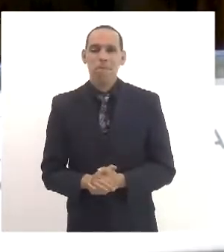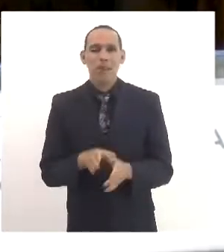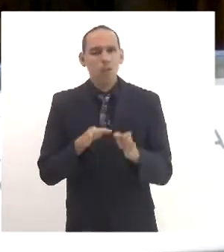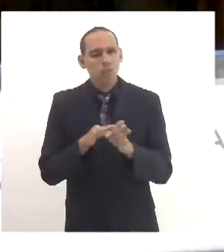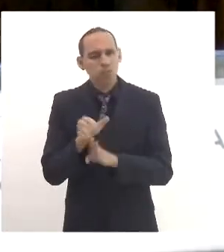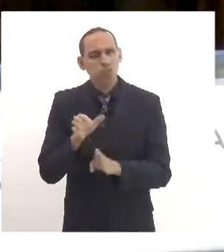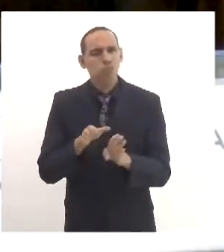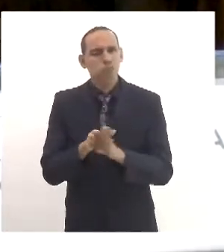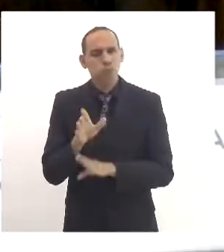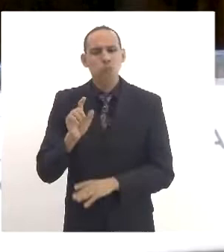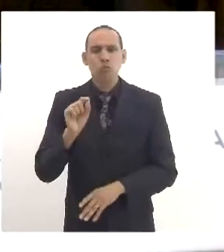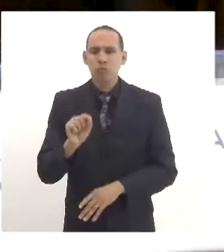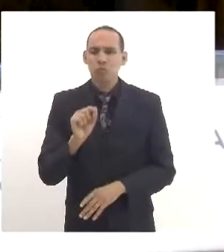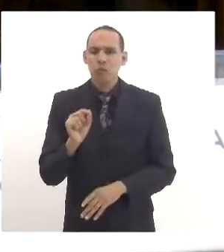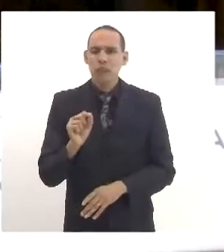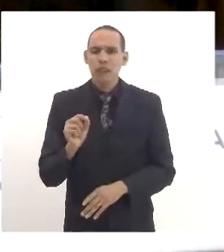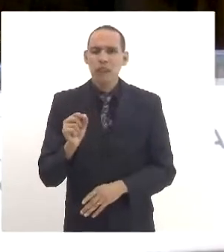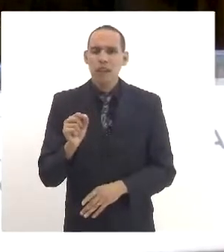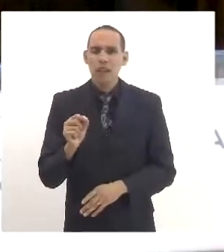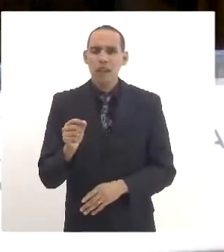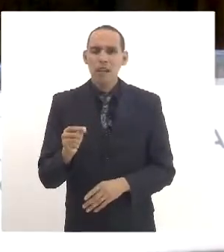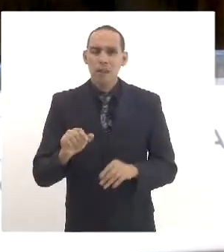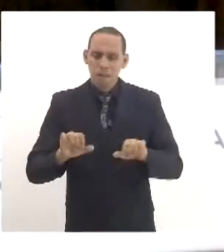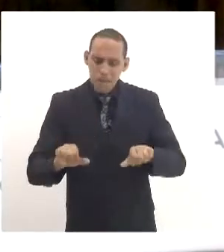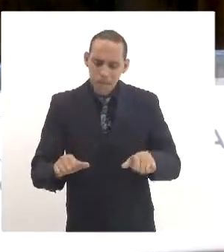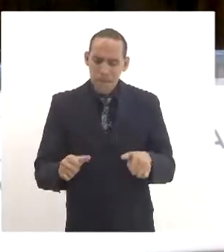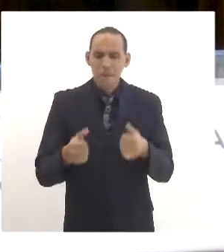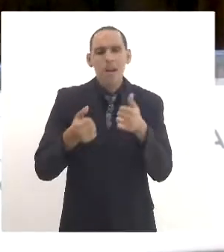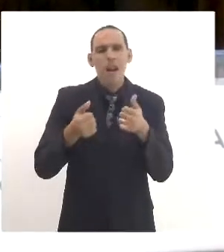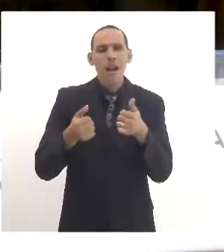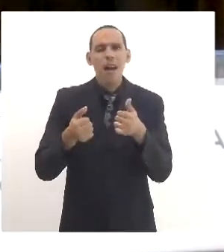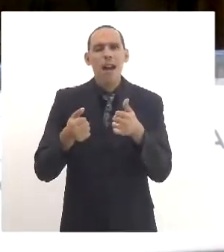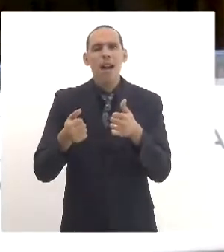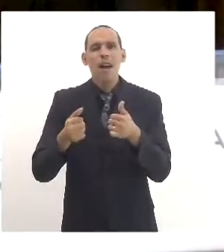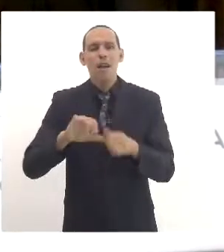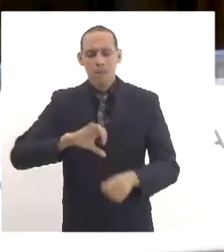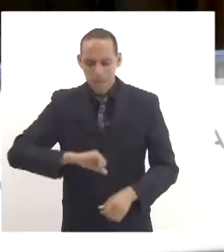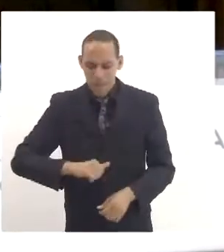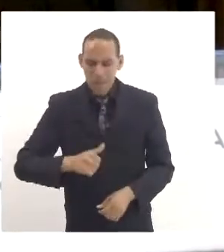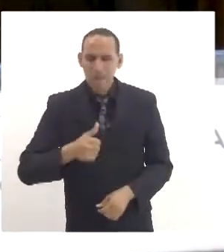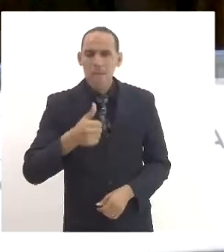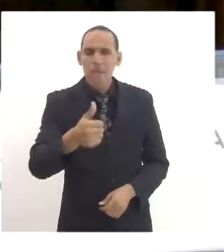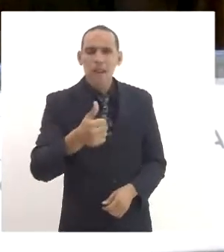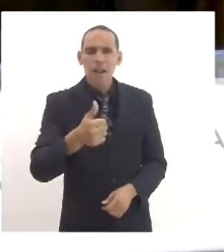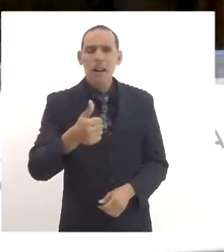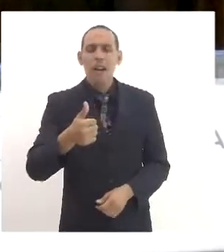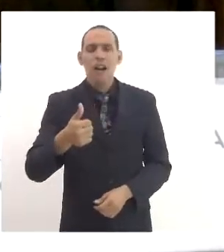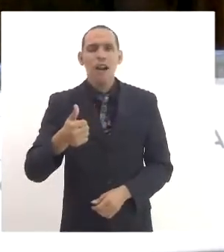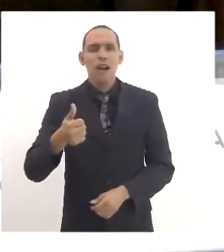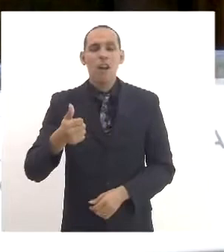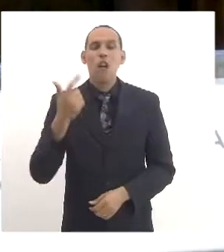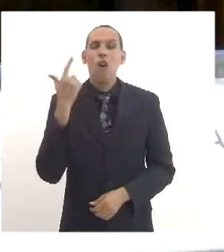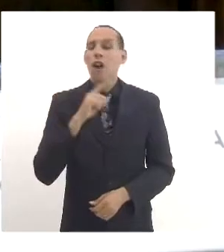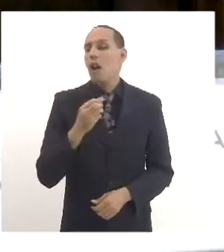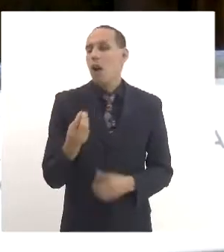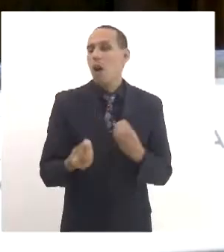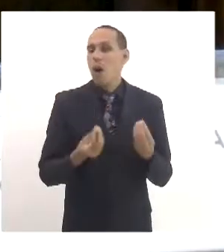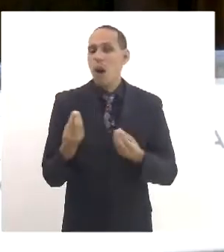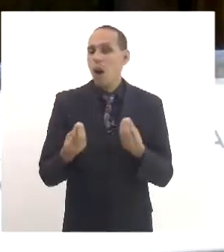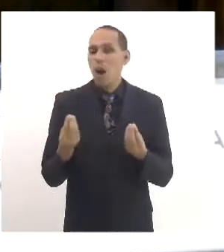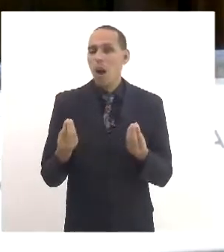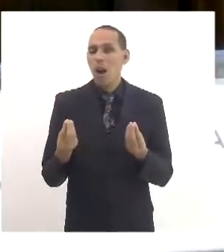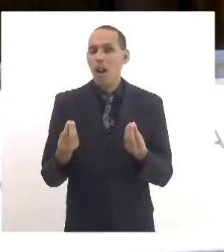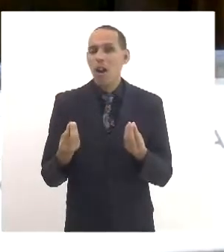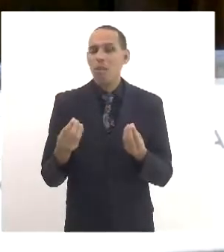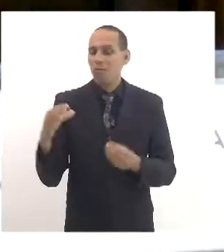orientação de que recuperação e resiliência frente à grave crise que vivemos só pode se dar com forte concurso